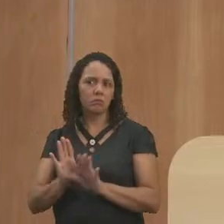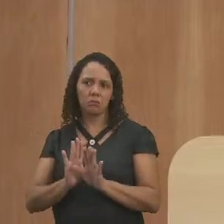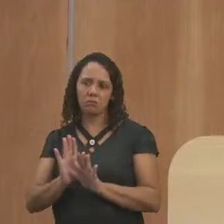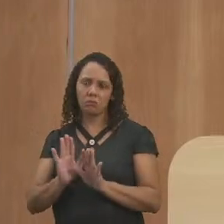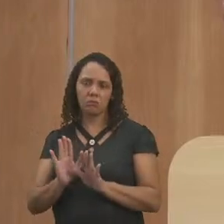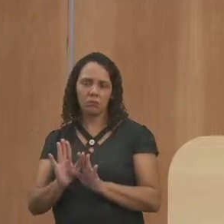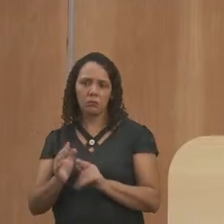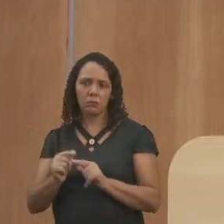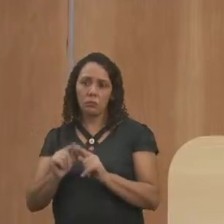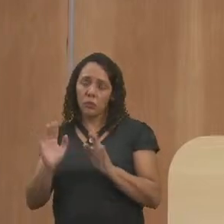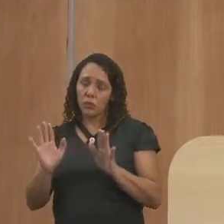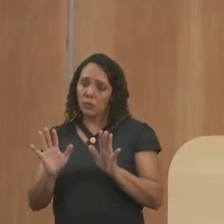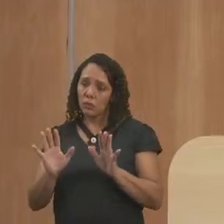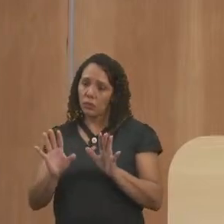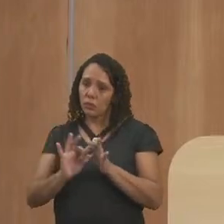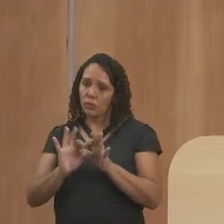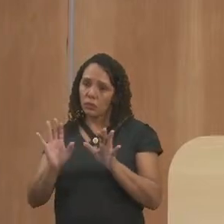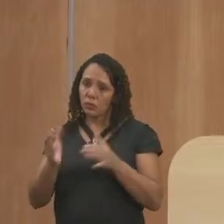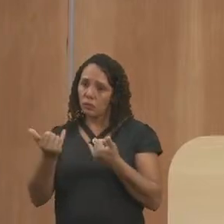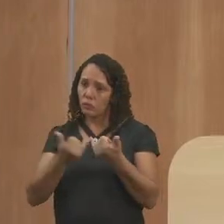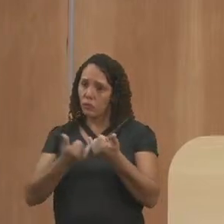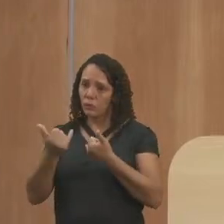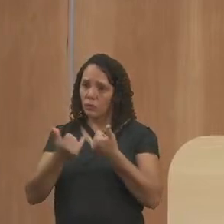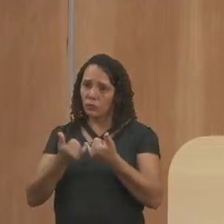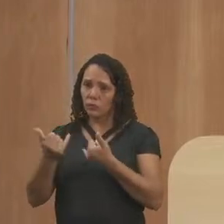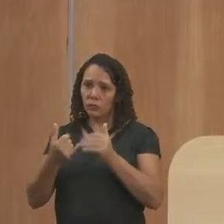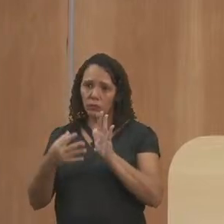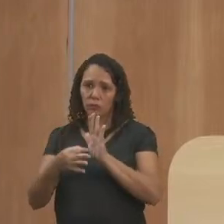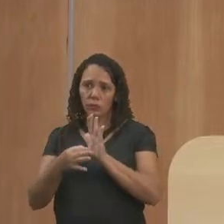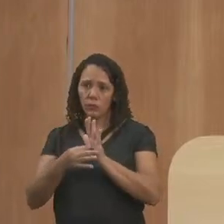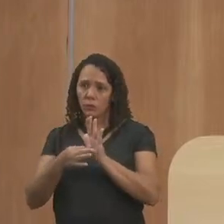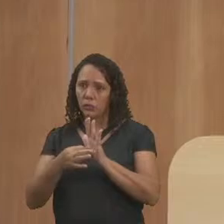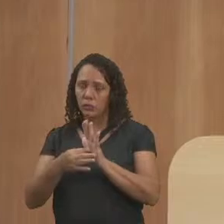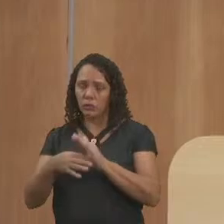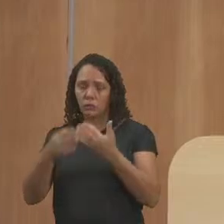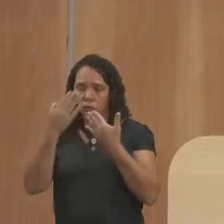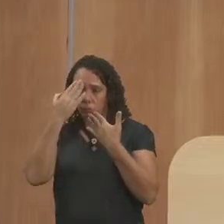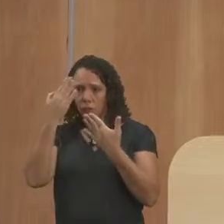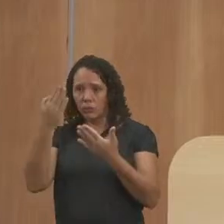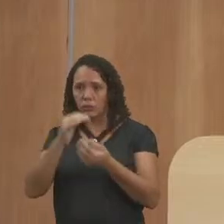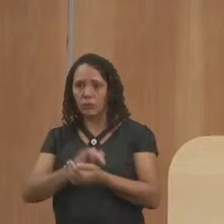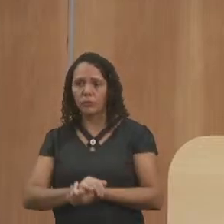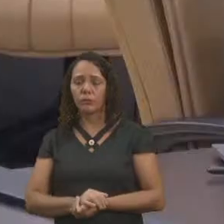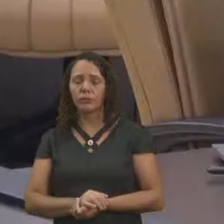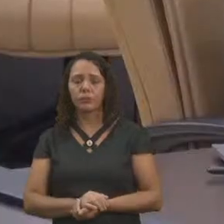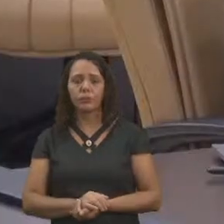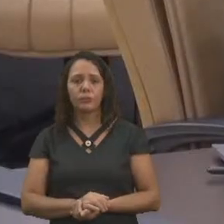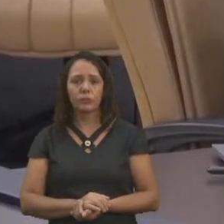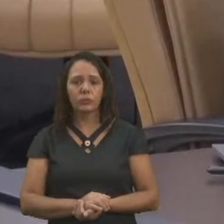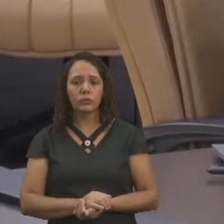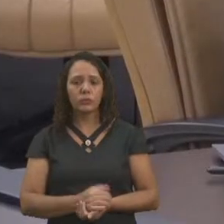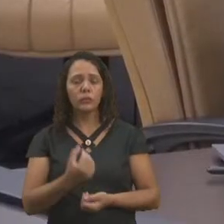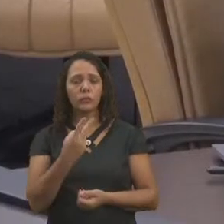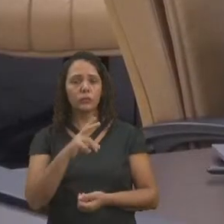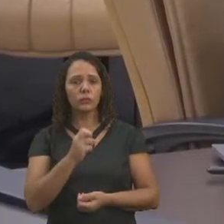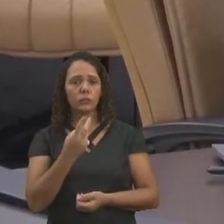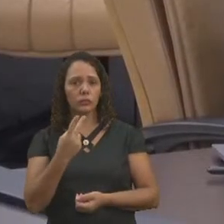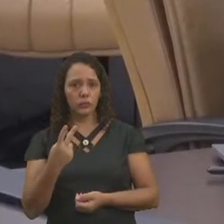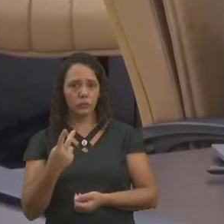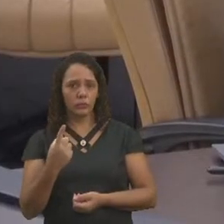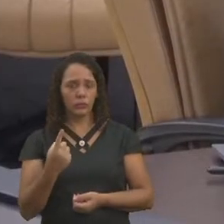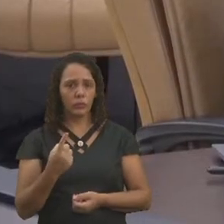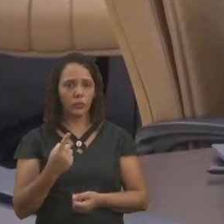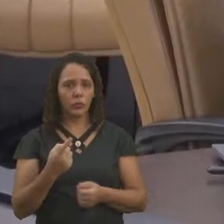forma. Mas fico à disposição para esse tipo de sugestão. Agradeço. Perfeito. Em 2021, a